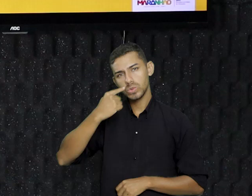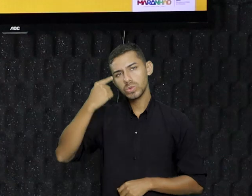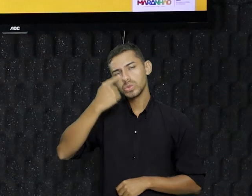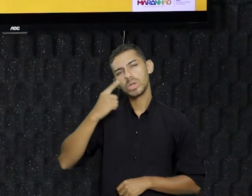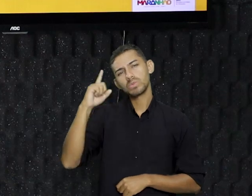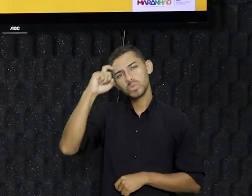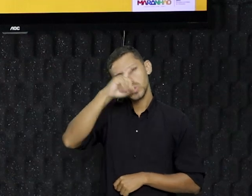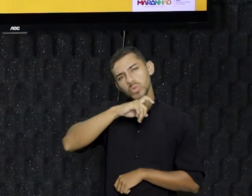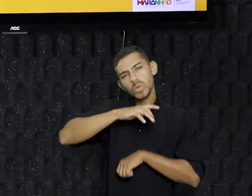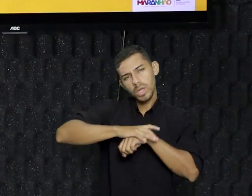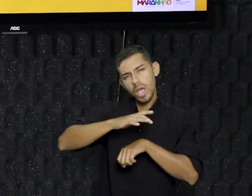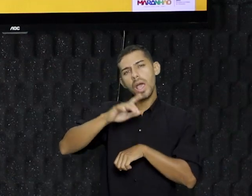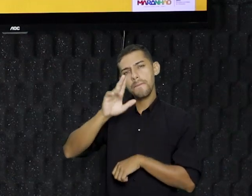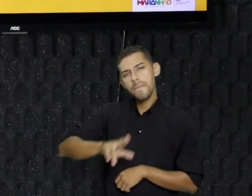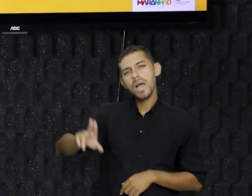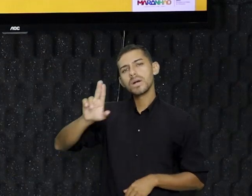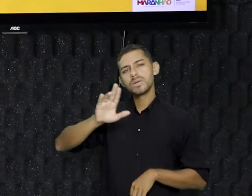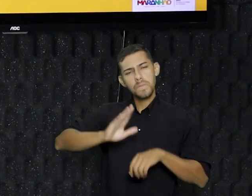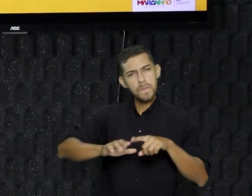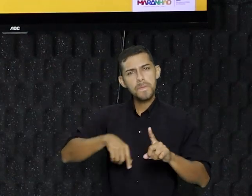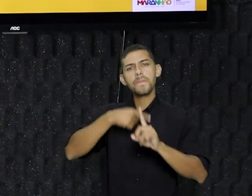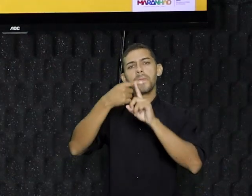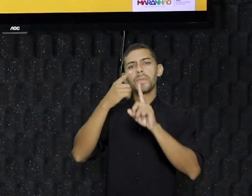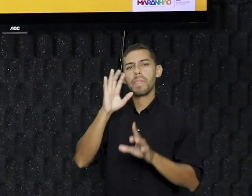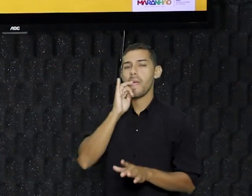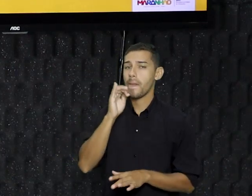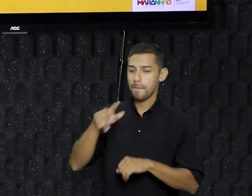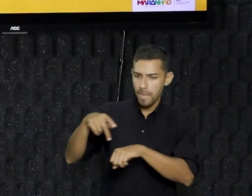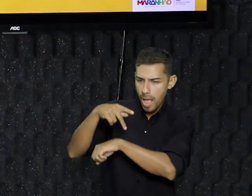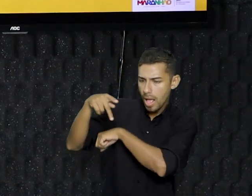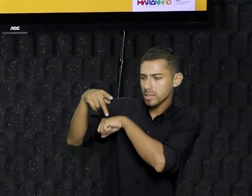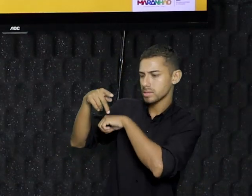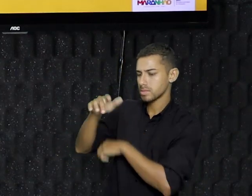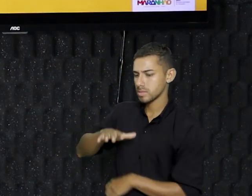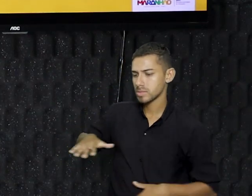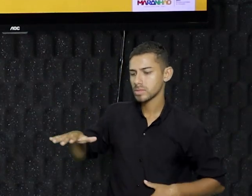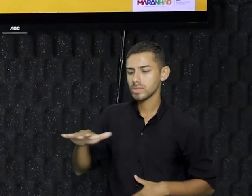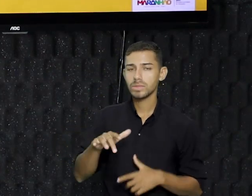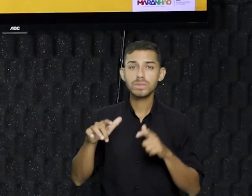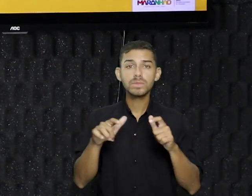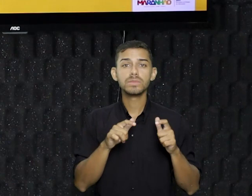difícil é um termo mais usado é para os países